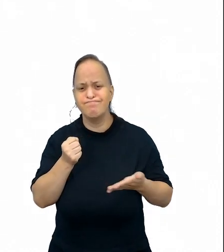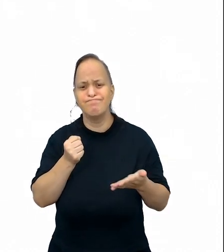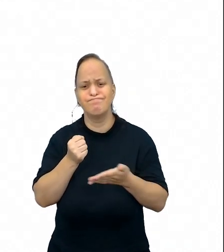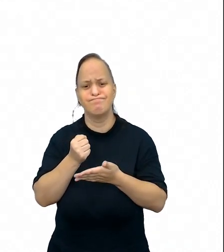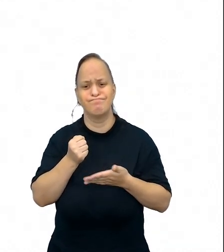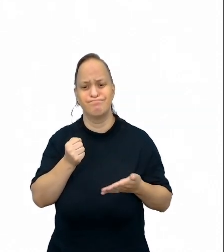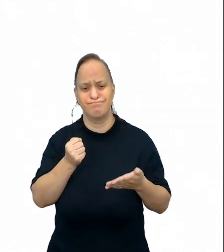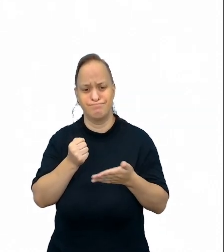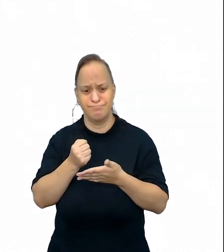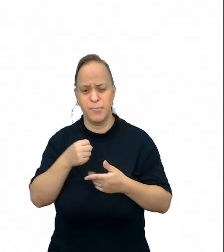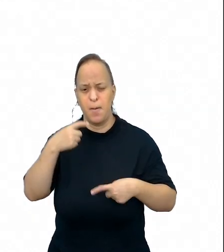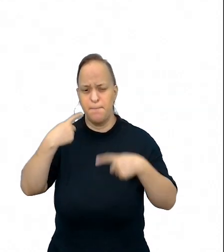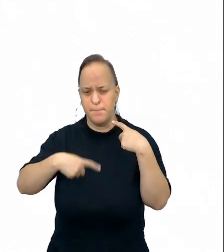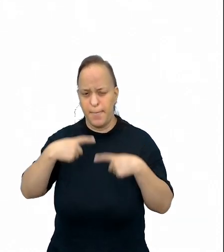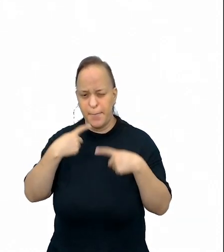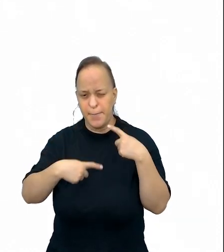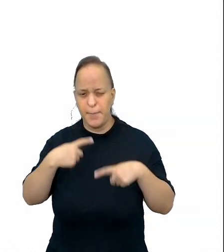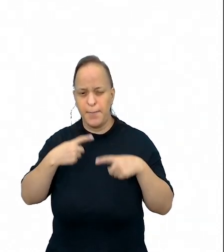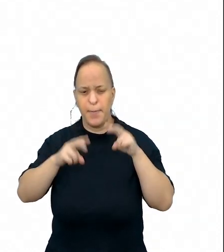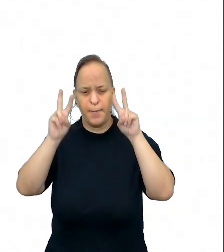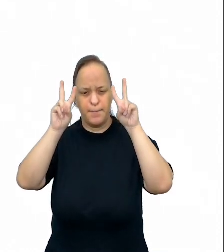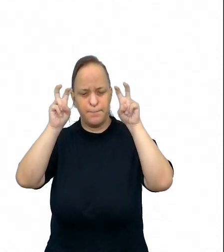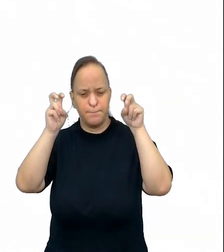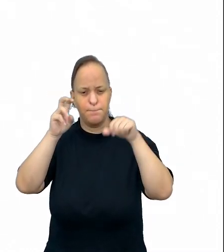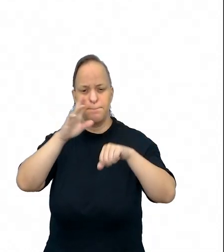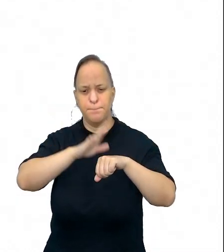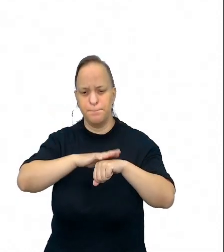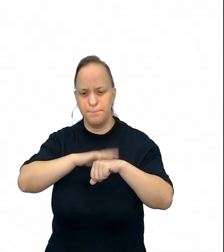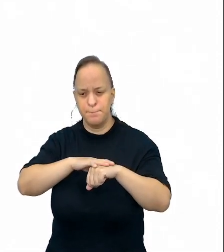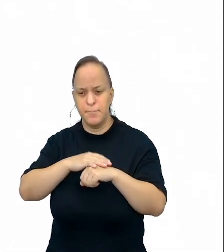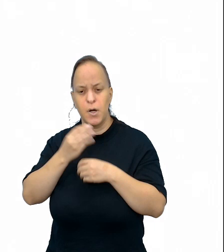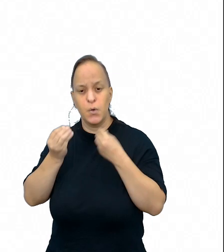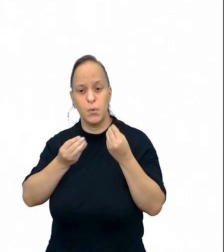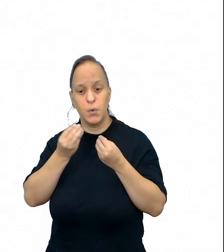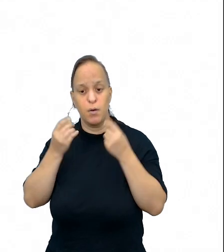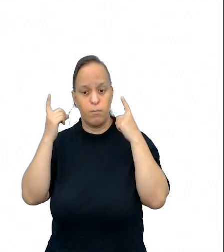oralidade. Então, nós vamos rever aqui a habilidade,